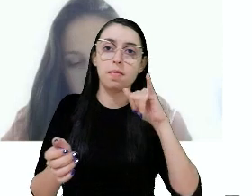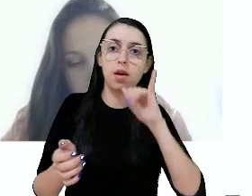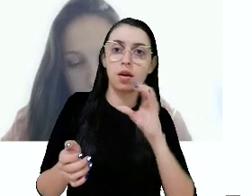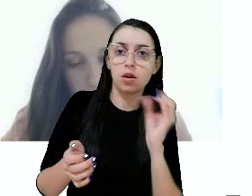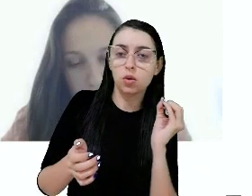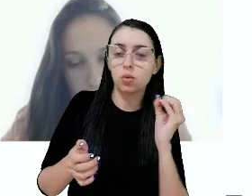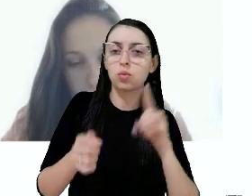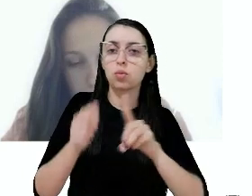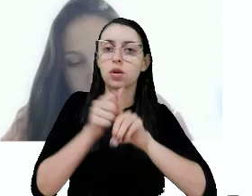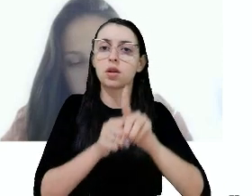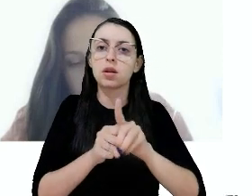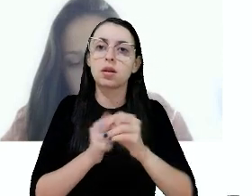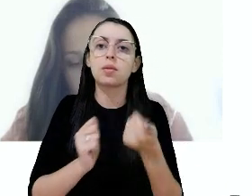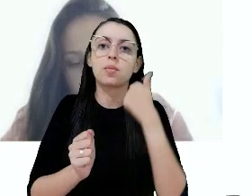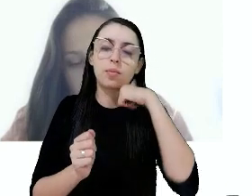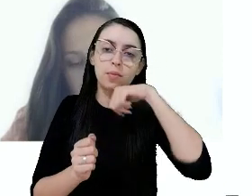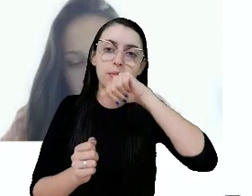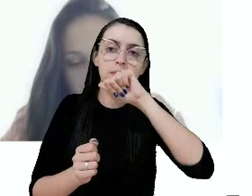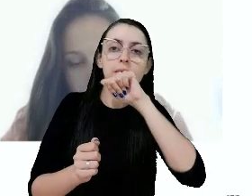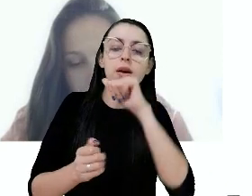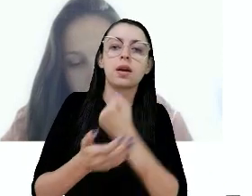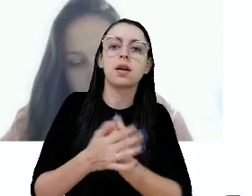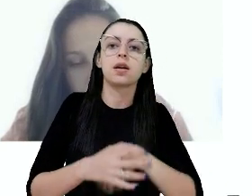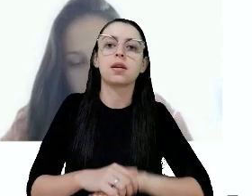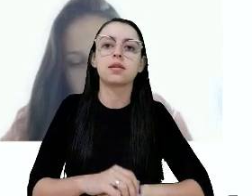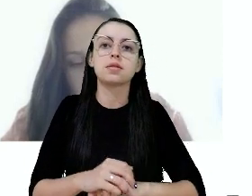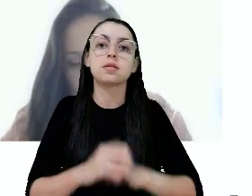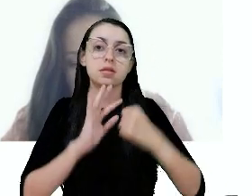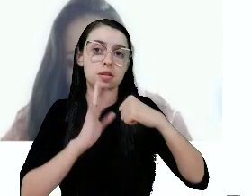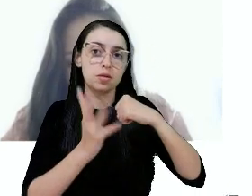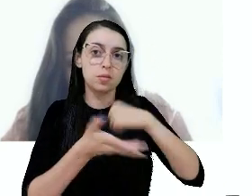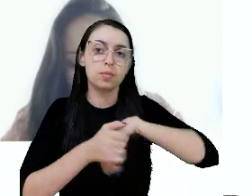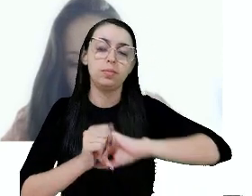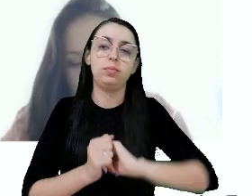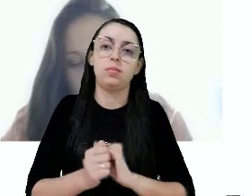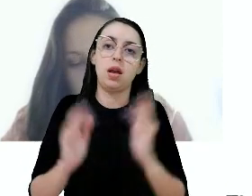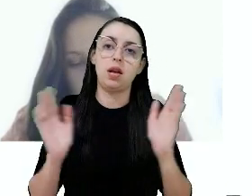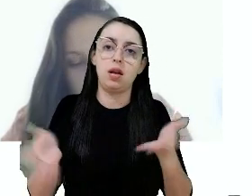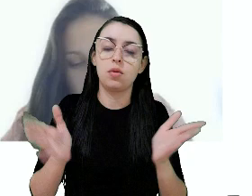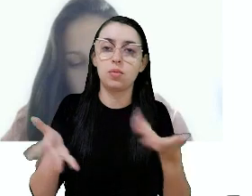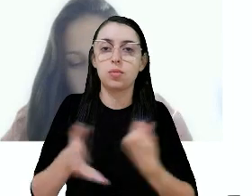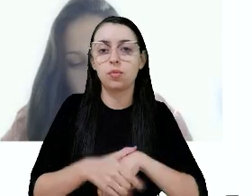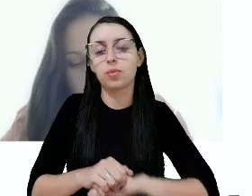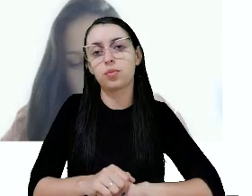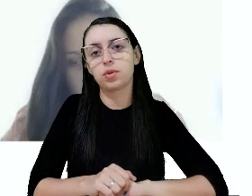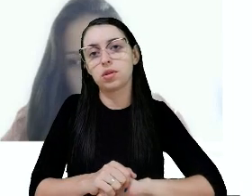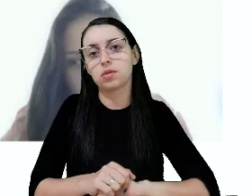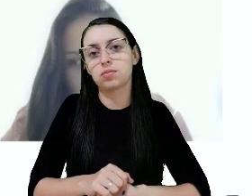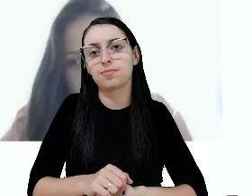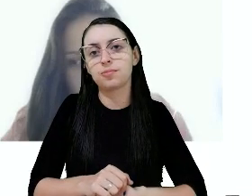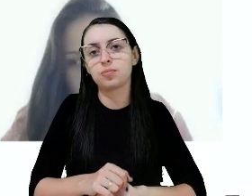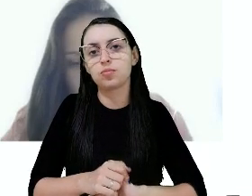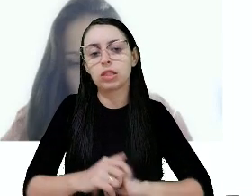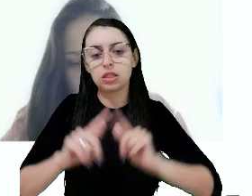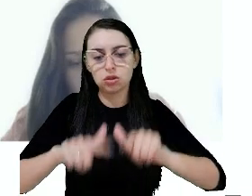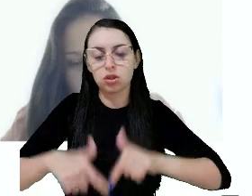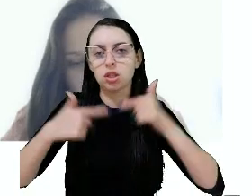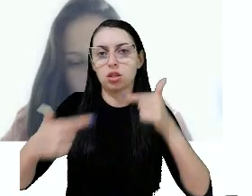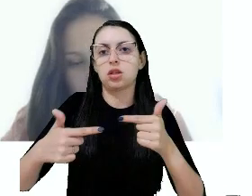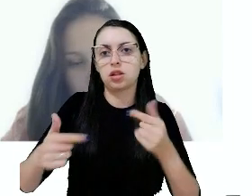falar das mães pandêmicas em maio. E hoje, especificamente, as mães pandêmicas na luta